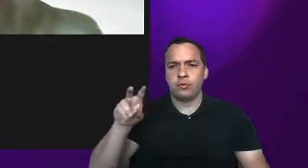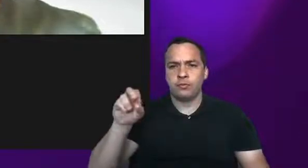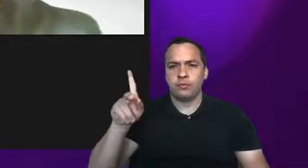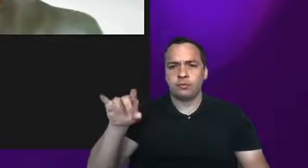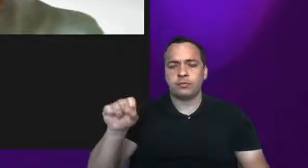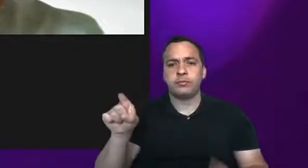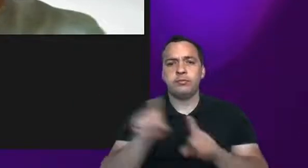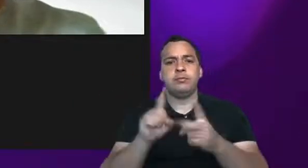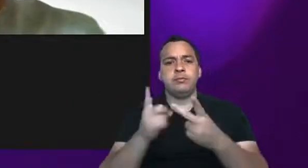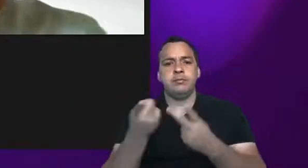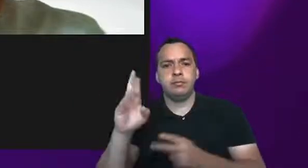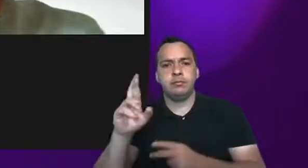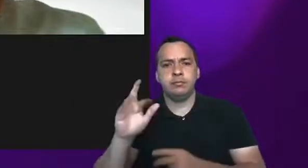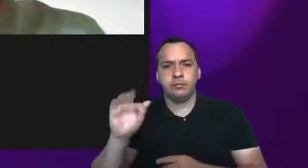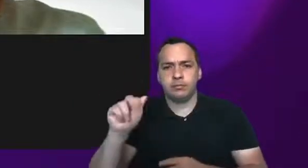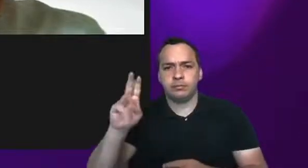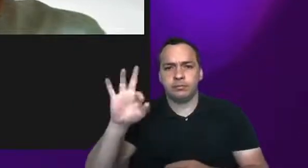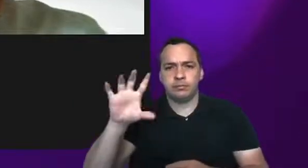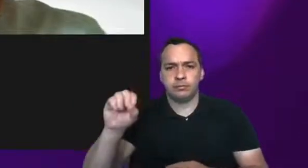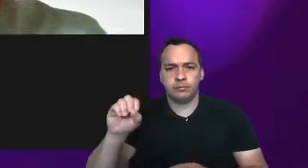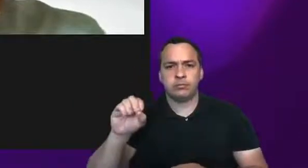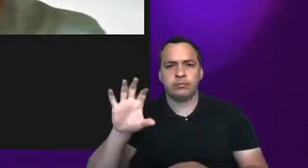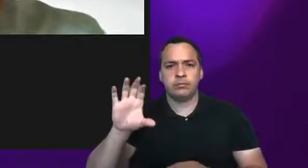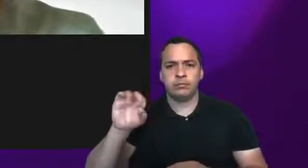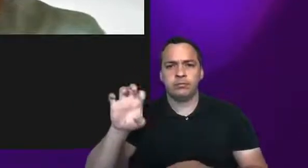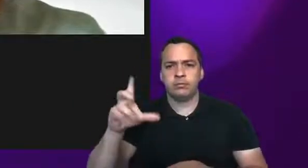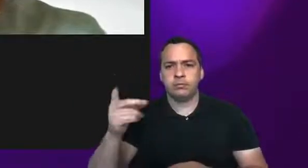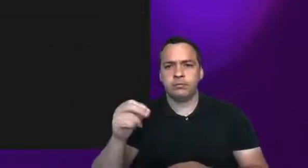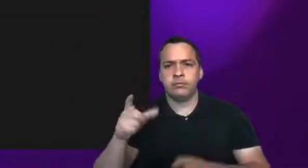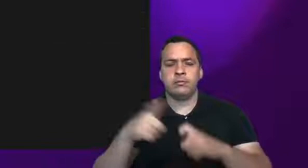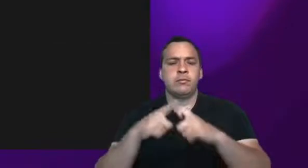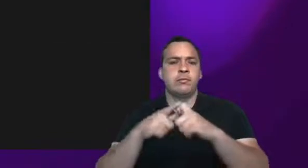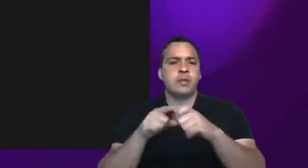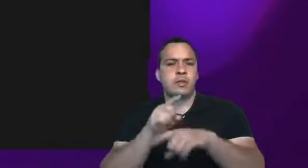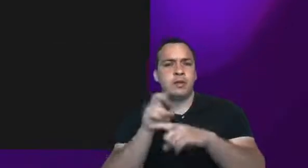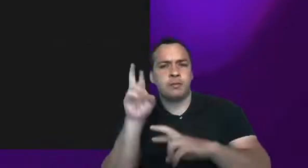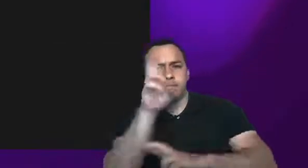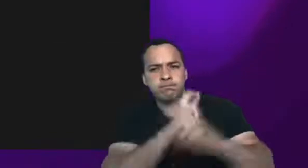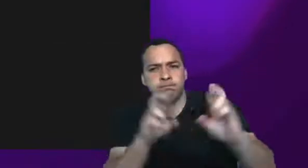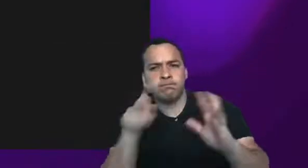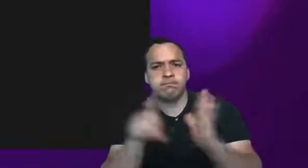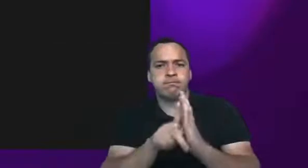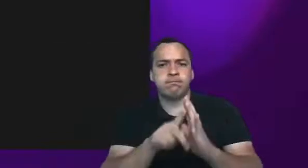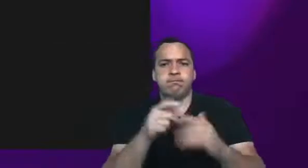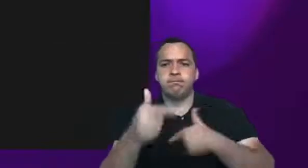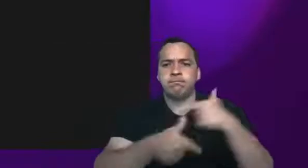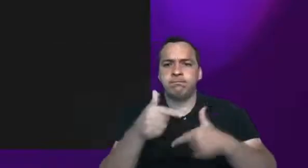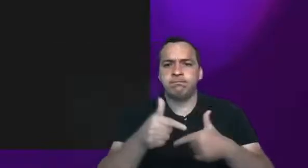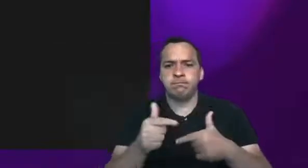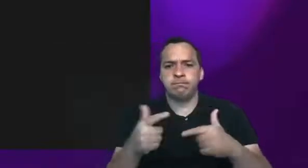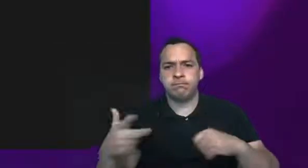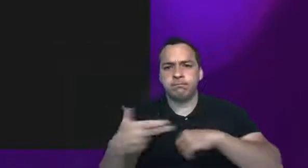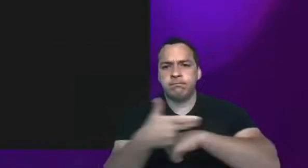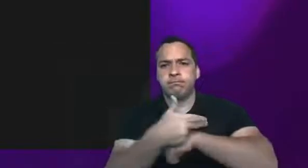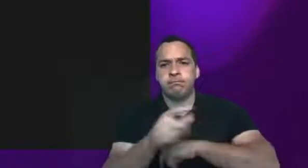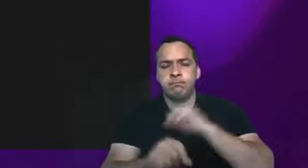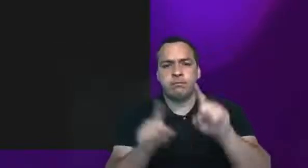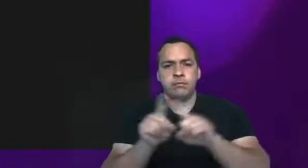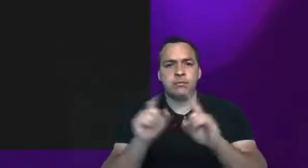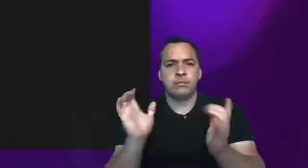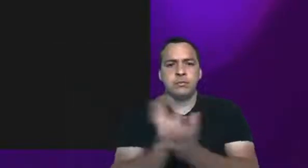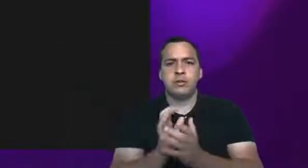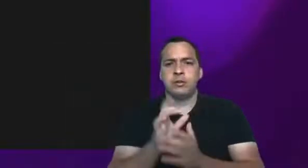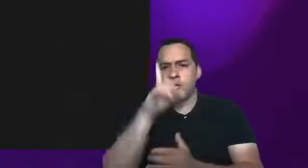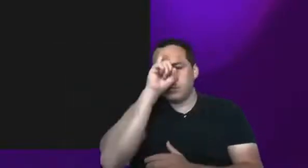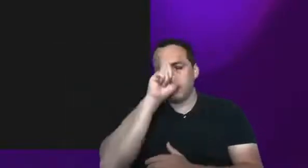Coelho, que é médico supervisor do Serviço de Cirurgia do Fígado e Hipertensão Porta, do Hospital das